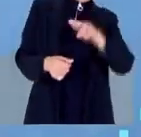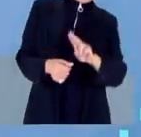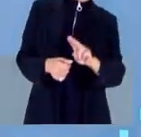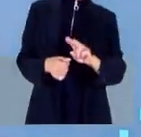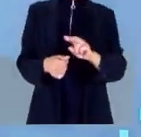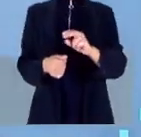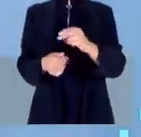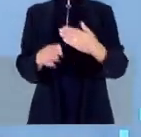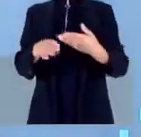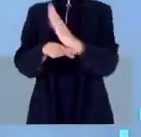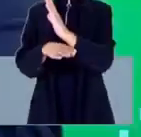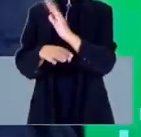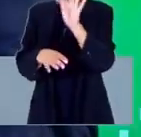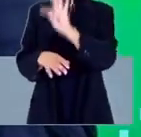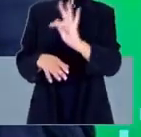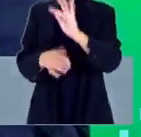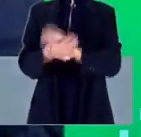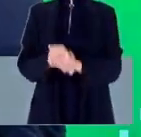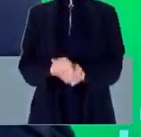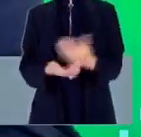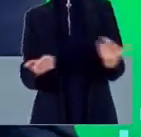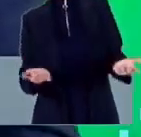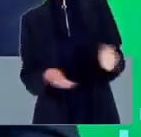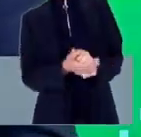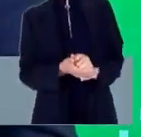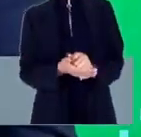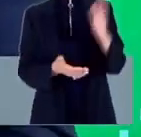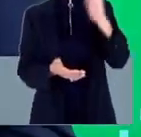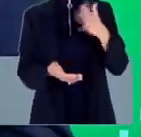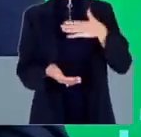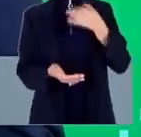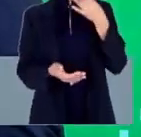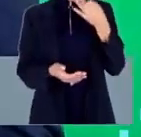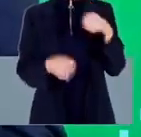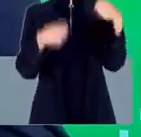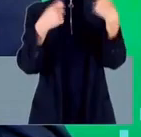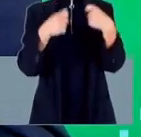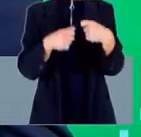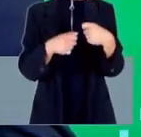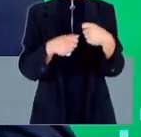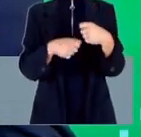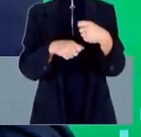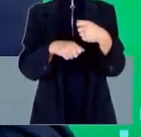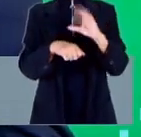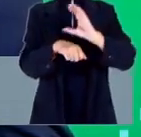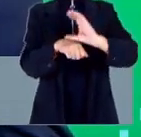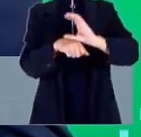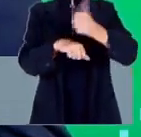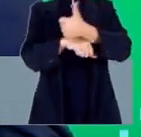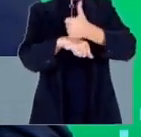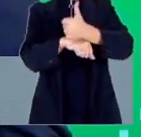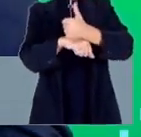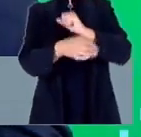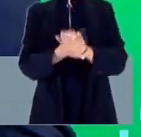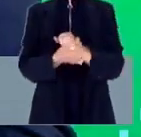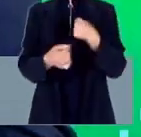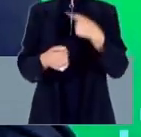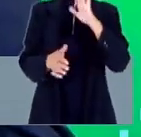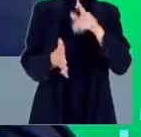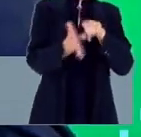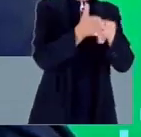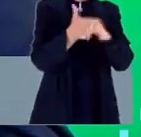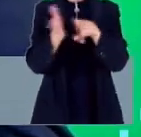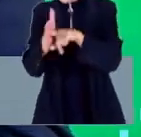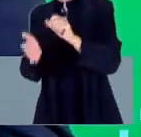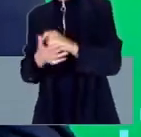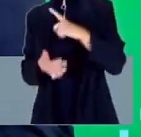ele vai para Universidade o Brasil na minha opinião eu acho que precisa muito custo técnico porque esse eu sempre perguntando Olha